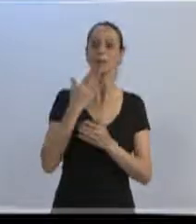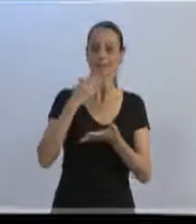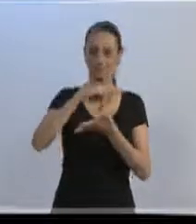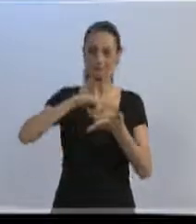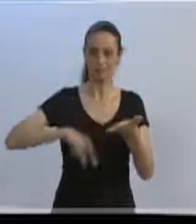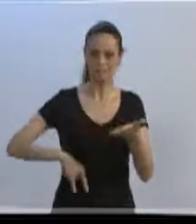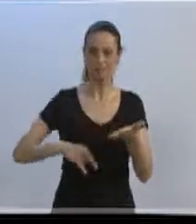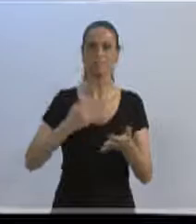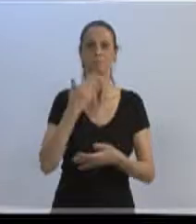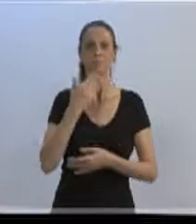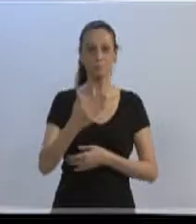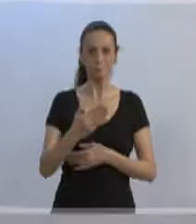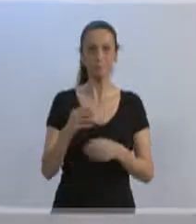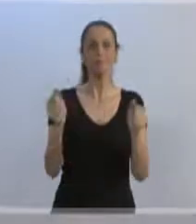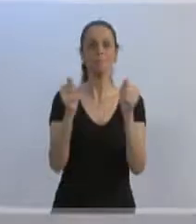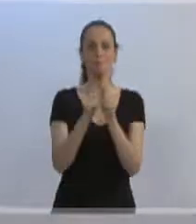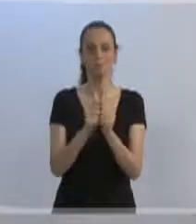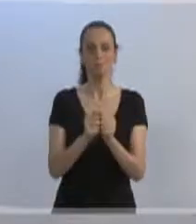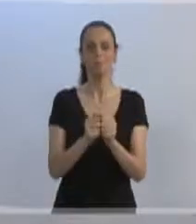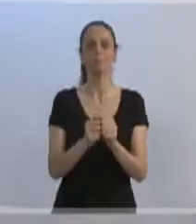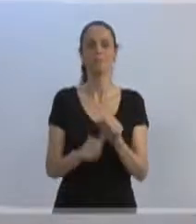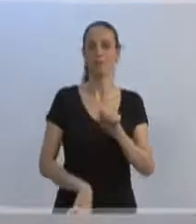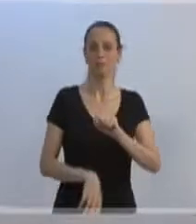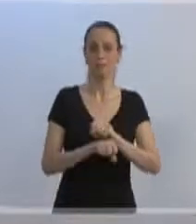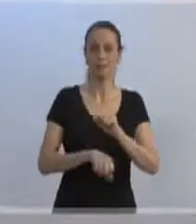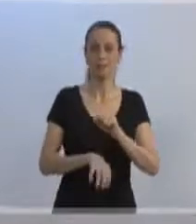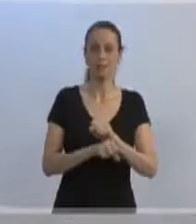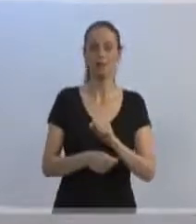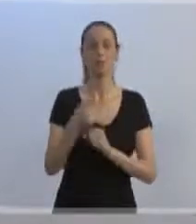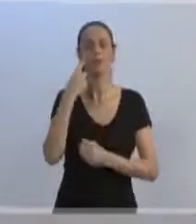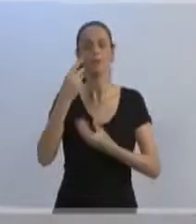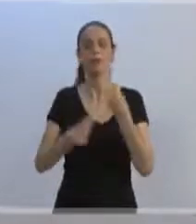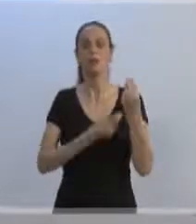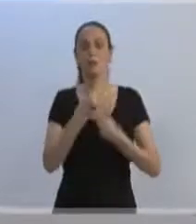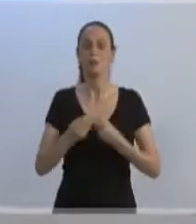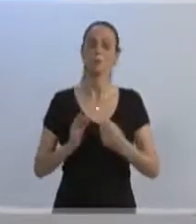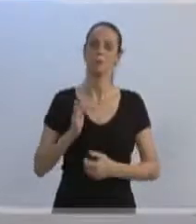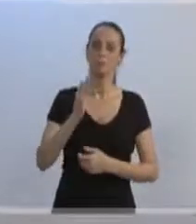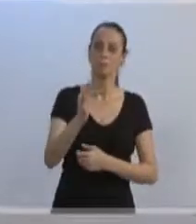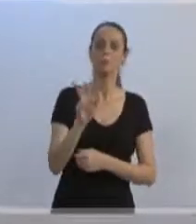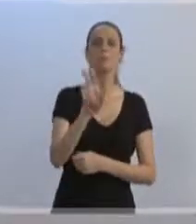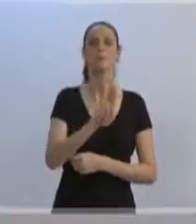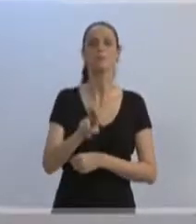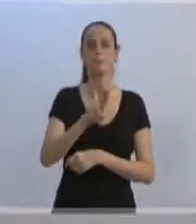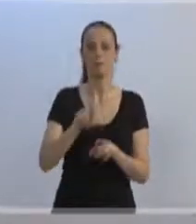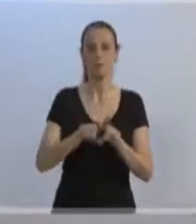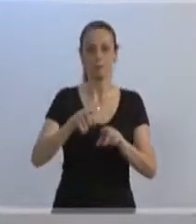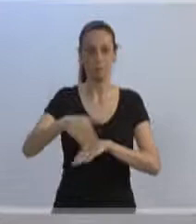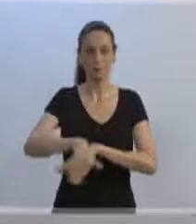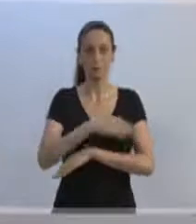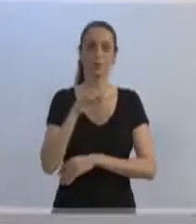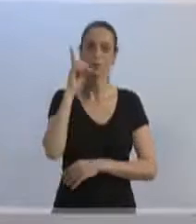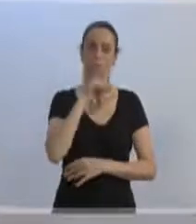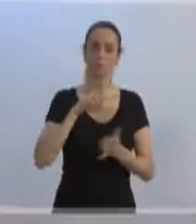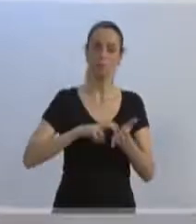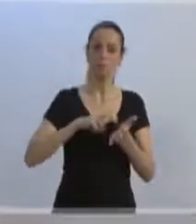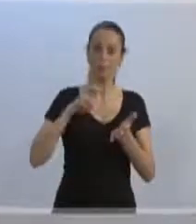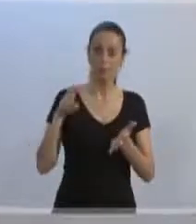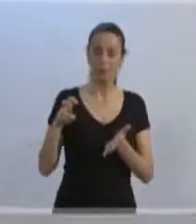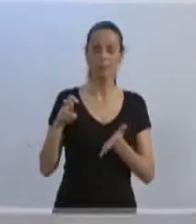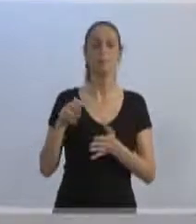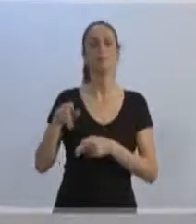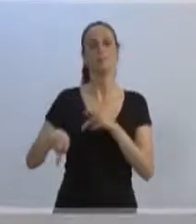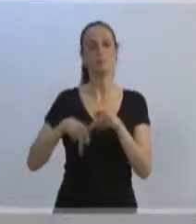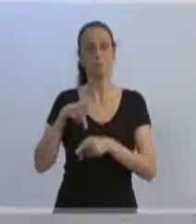solicitou via ao seterb a possibilidade de estudar uma futura atualização aos domingos de manhã por esse